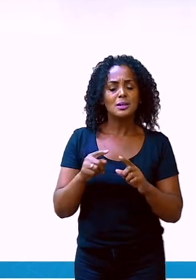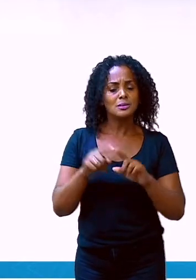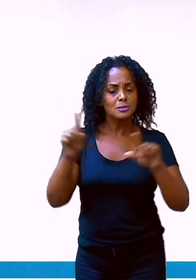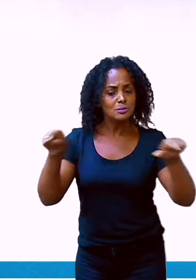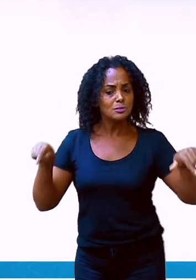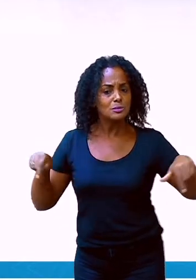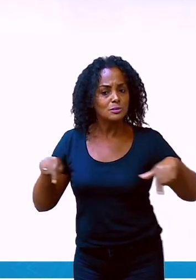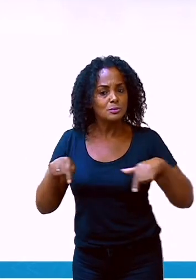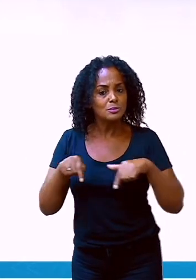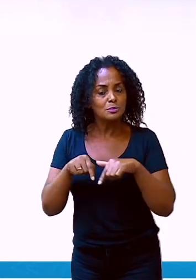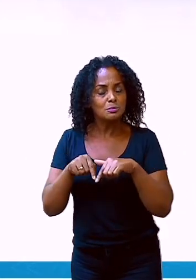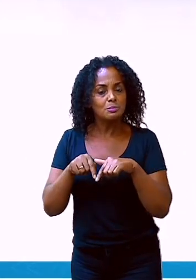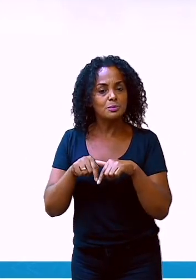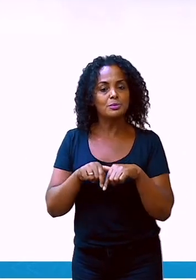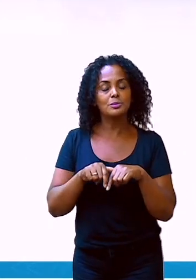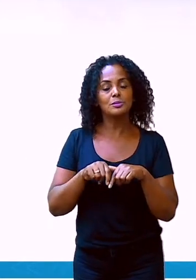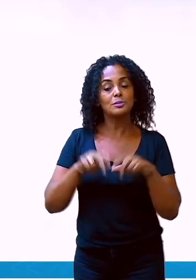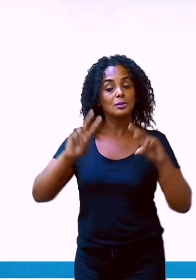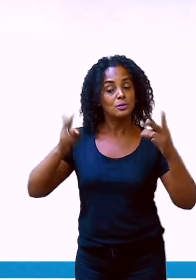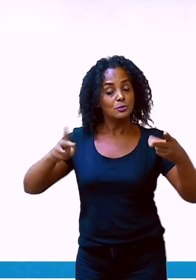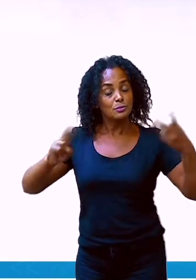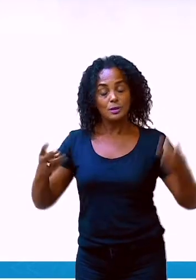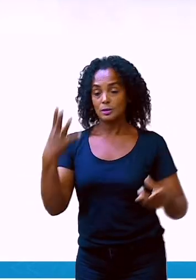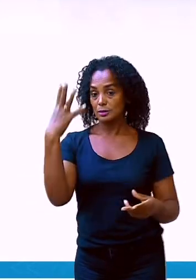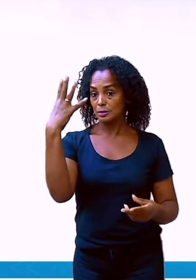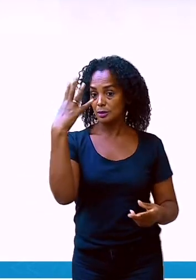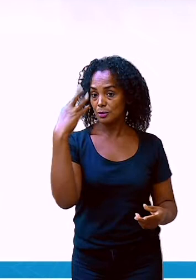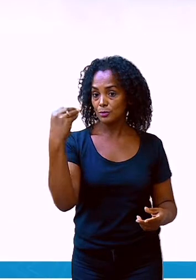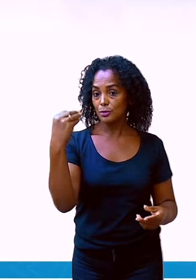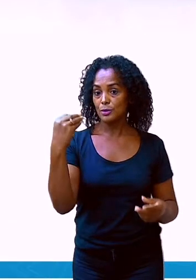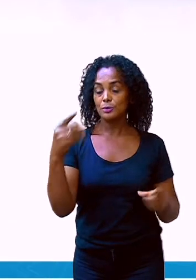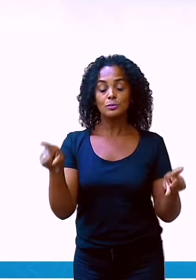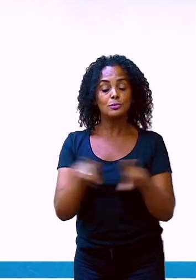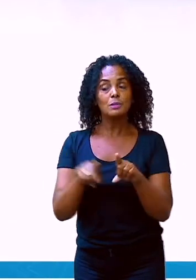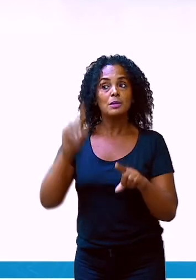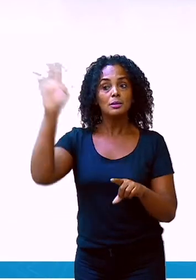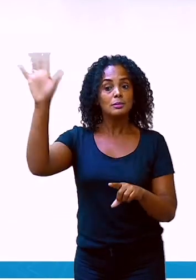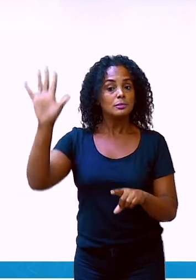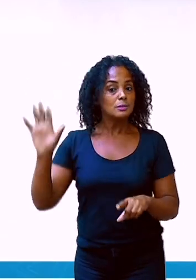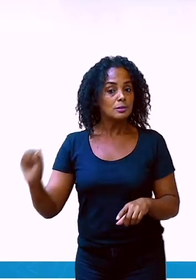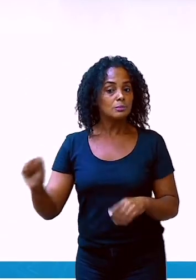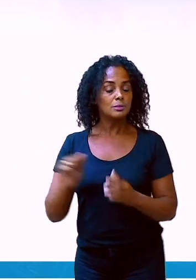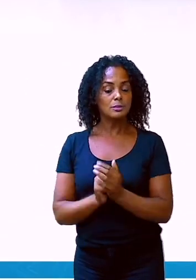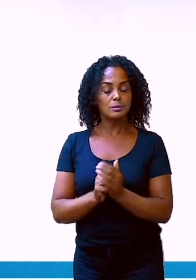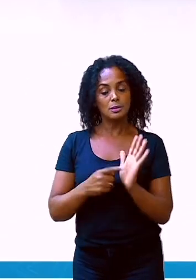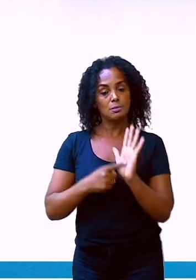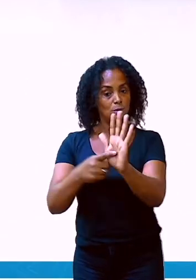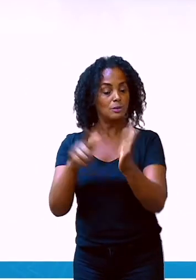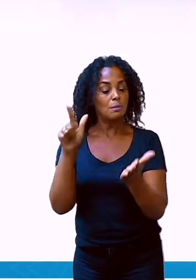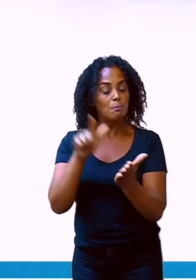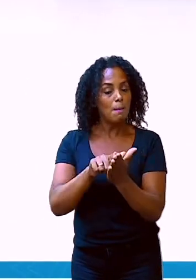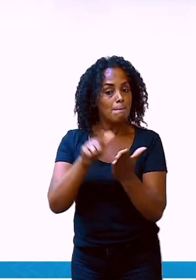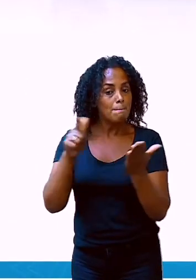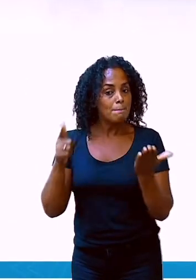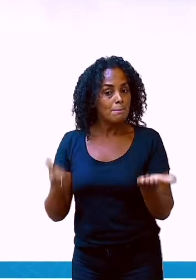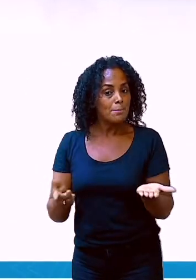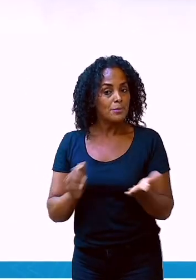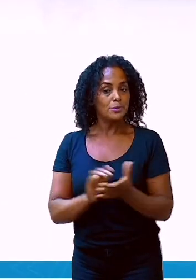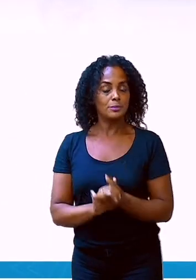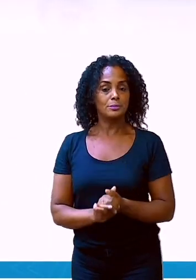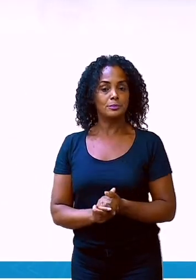espaços, diferentemente das fotos e das plantas, que são representadas em papel.